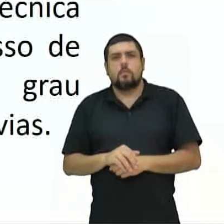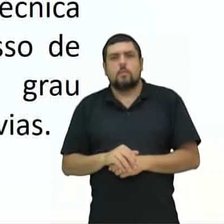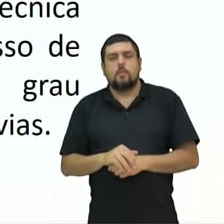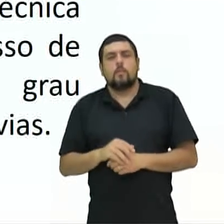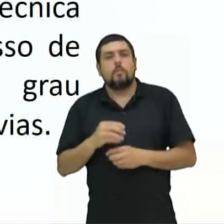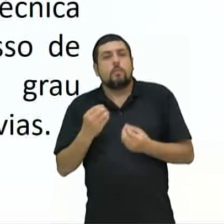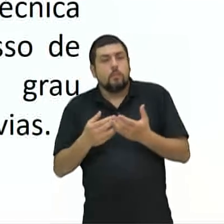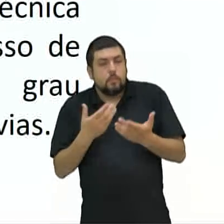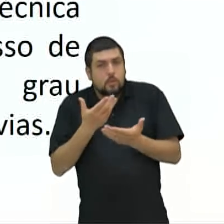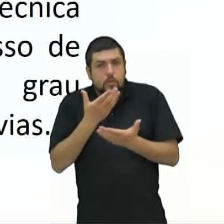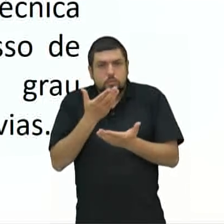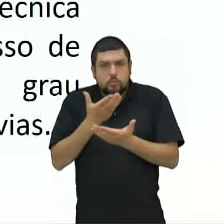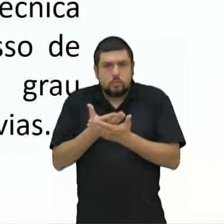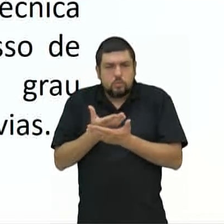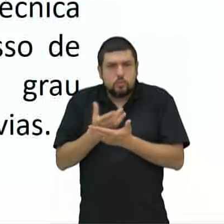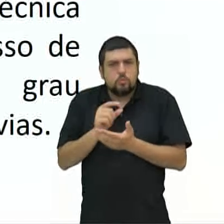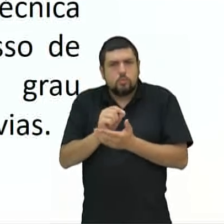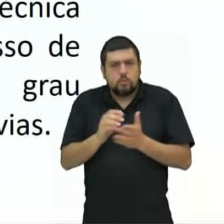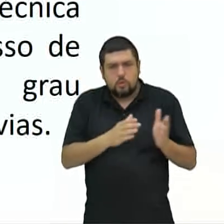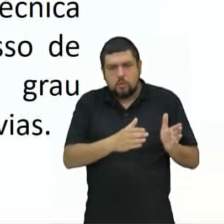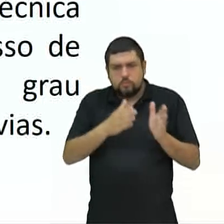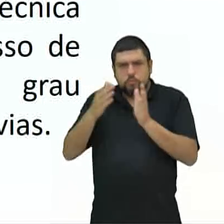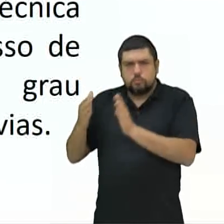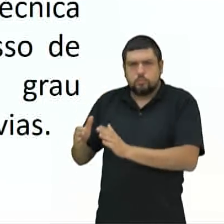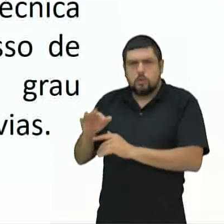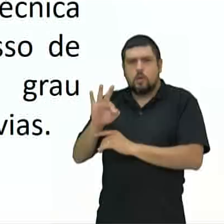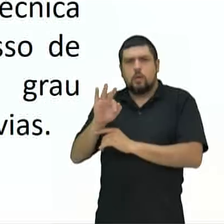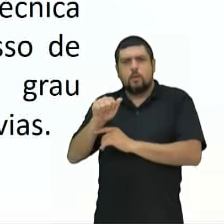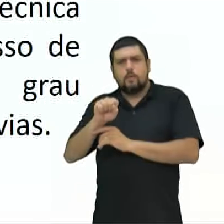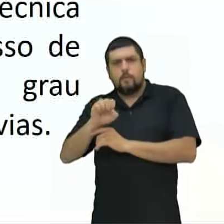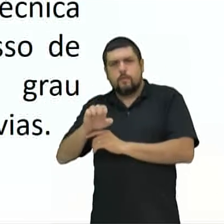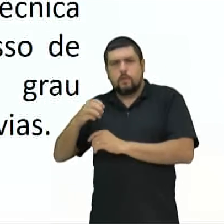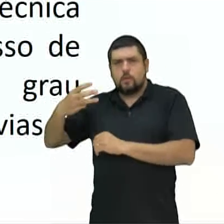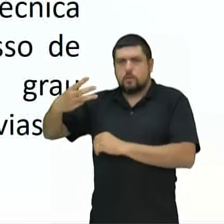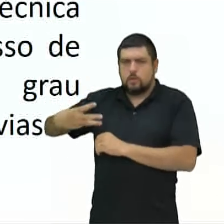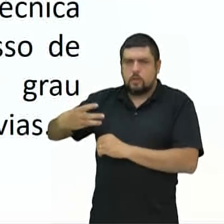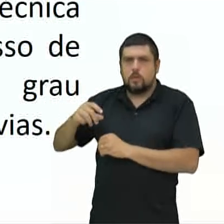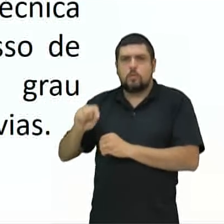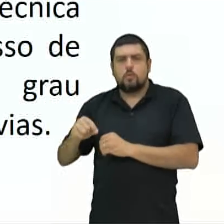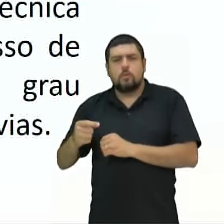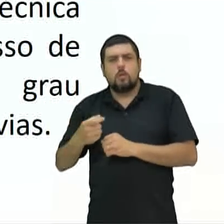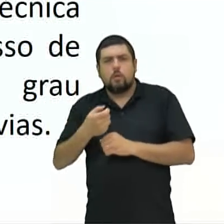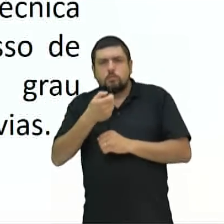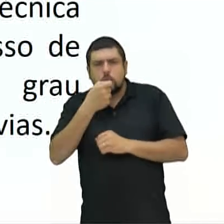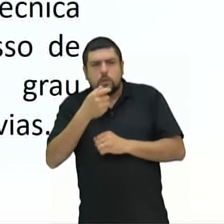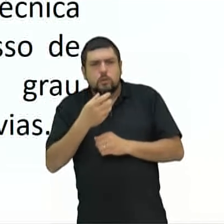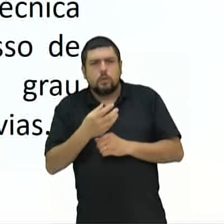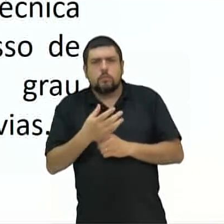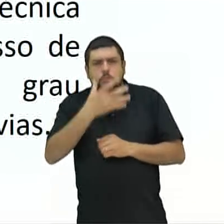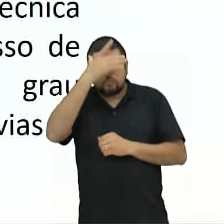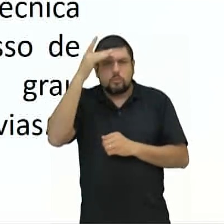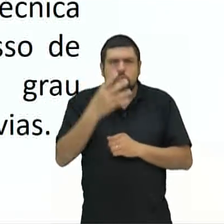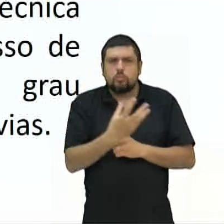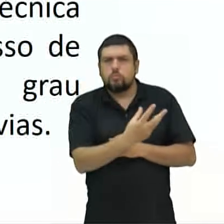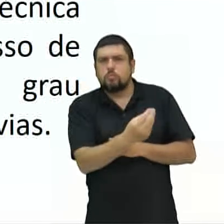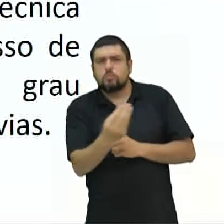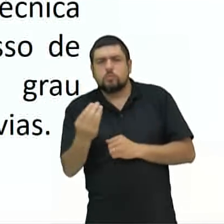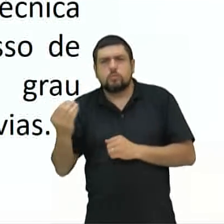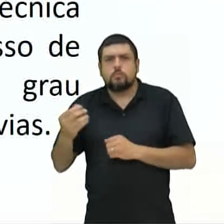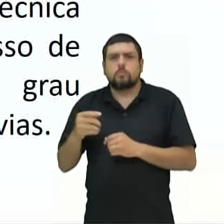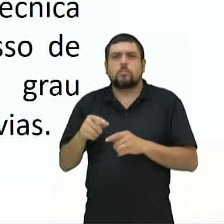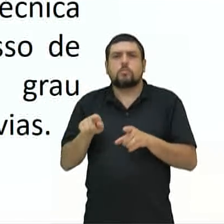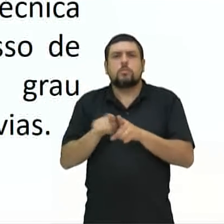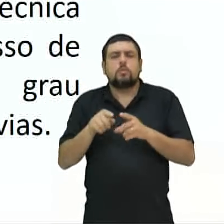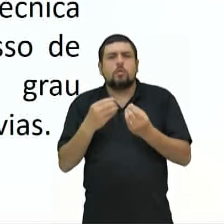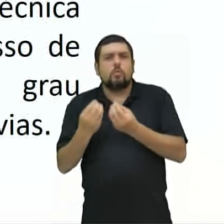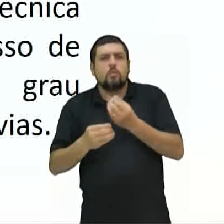de estudos convencionais de fase 3, que normalmente envolve placebos, milhares de pacientes, precauções especiais e períodos de